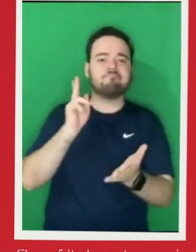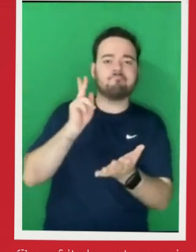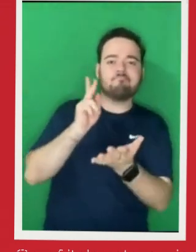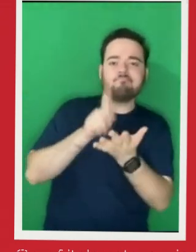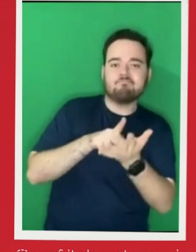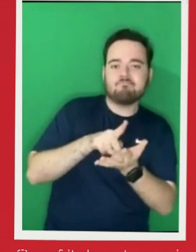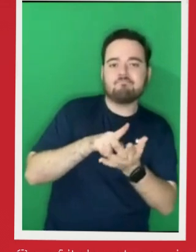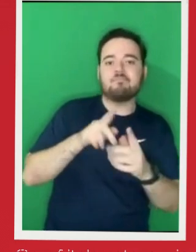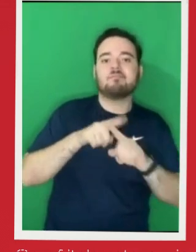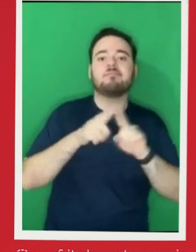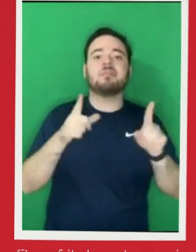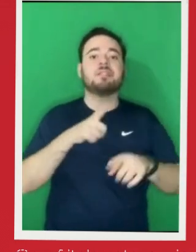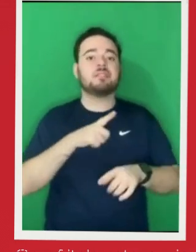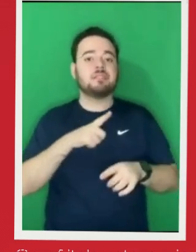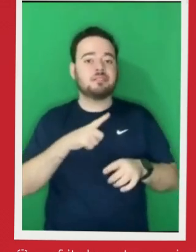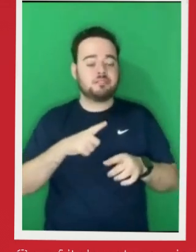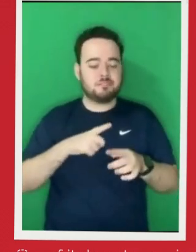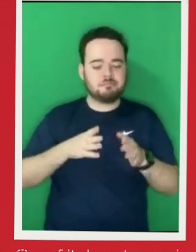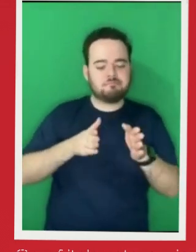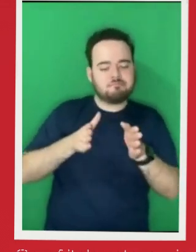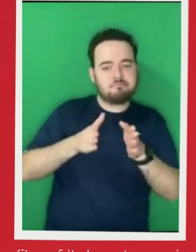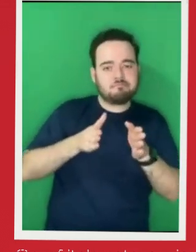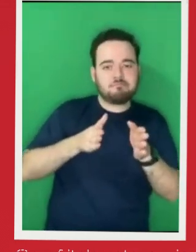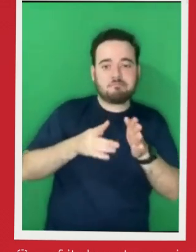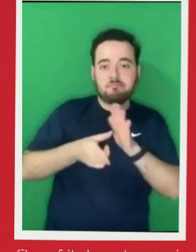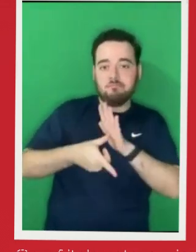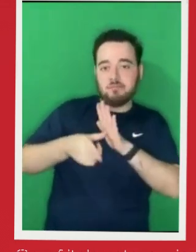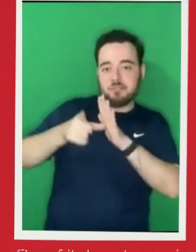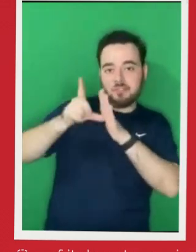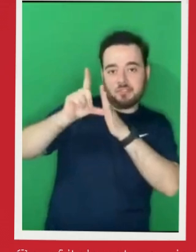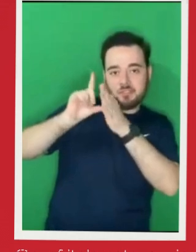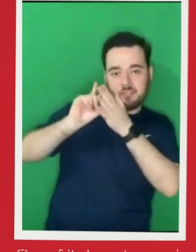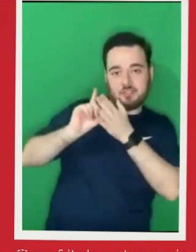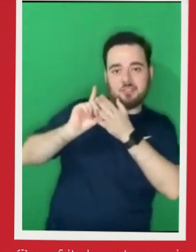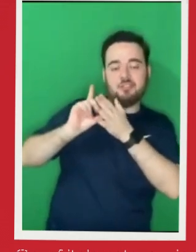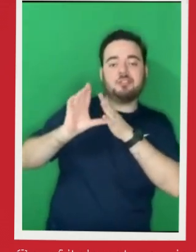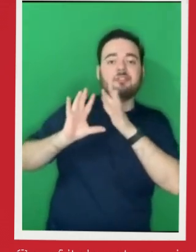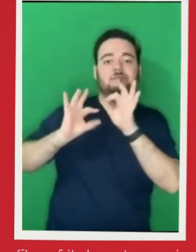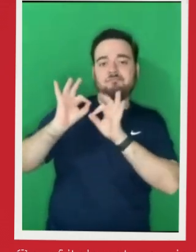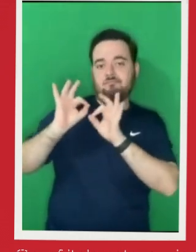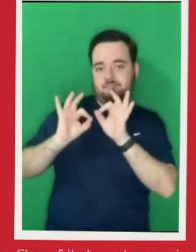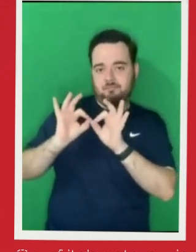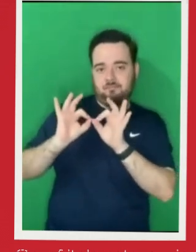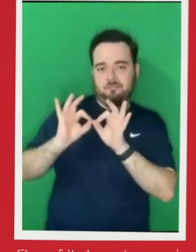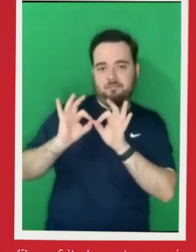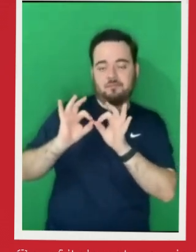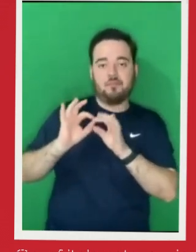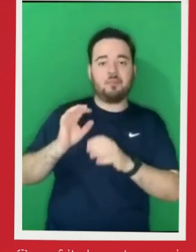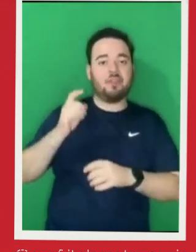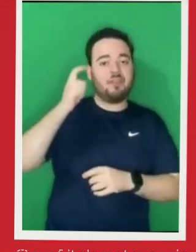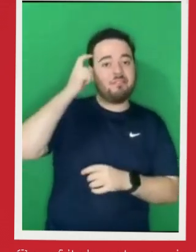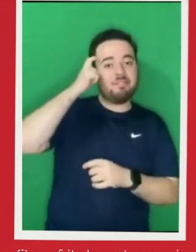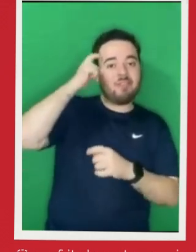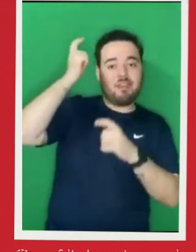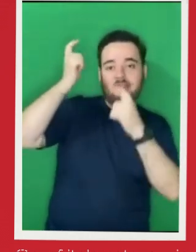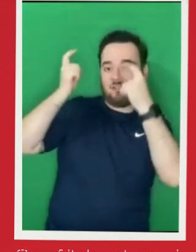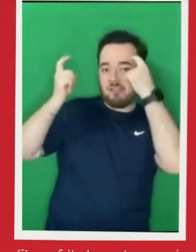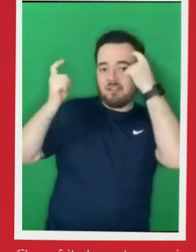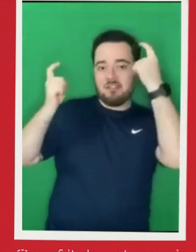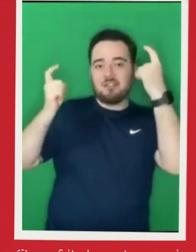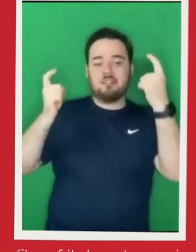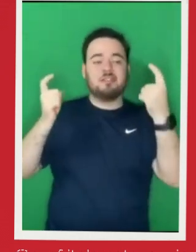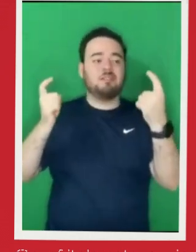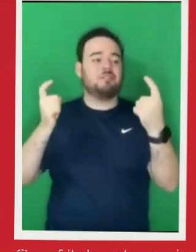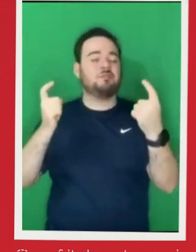planejar, realizar, mas eu acho que existe uma fase ainda anterior a organizar, que é a